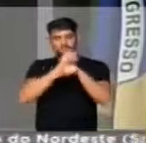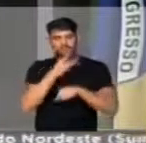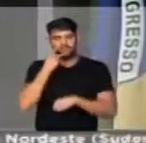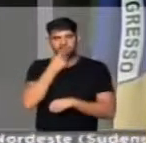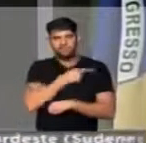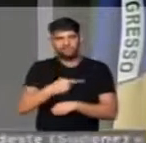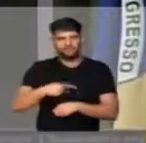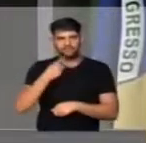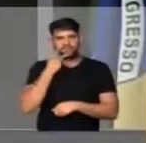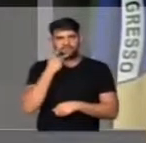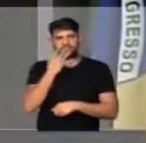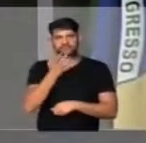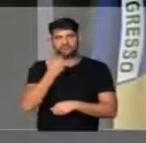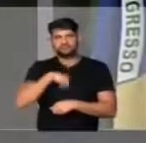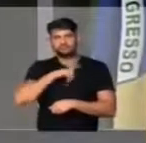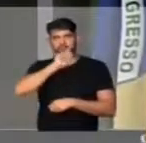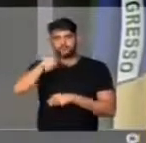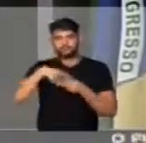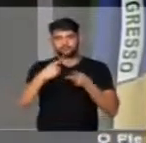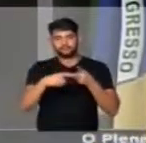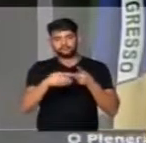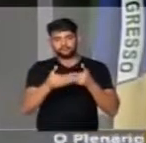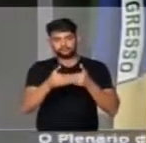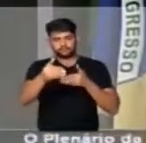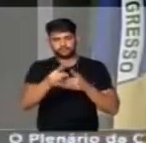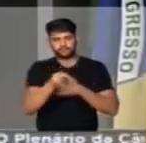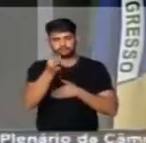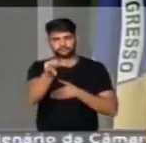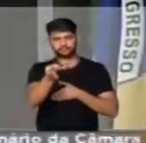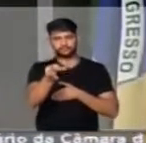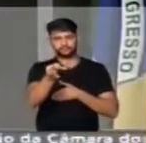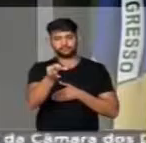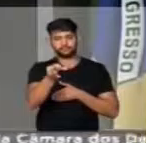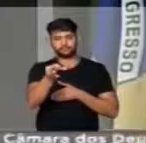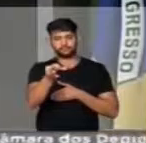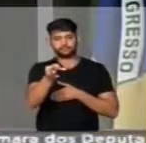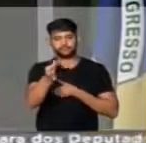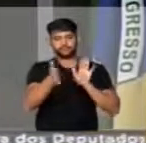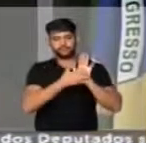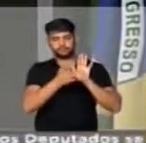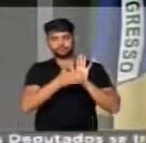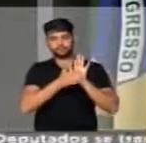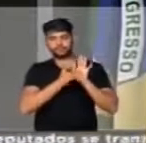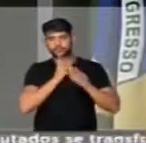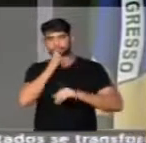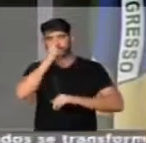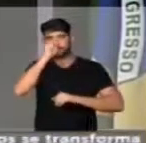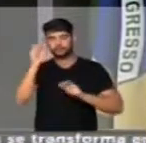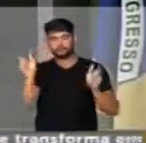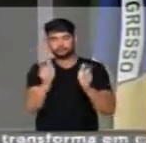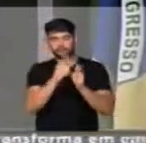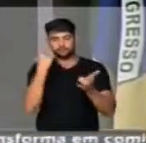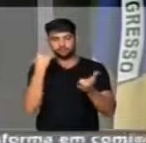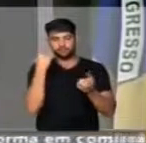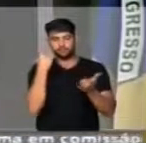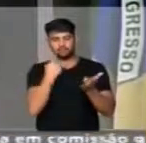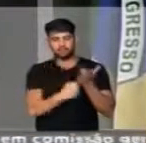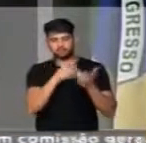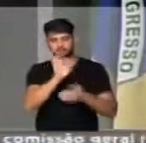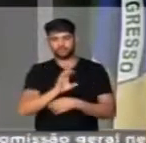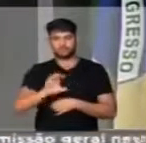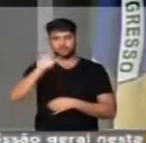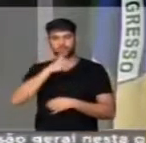presidente ainda, queremos depois, mais adiante, propor uma fortíssima revisão do Pacto Federativo